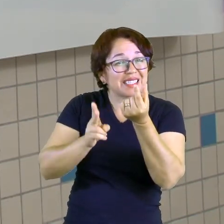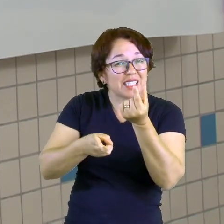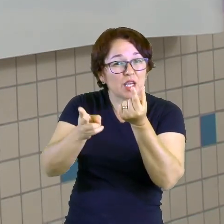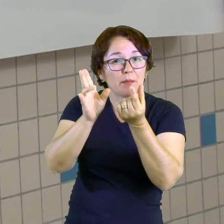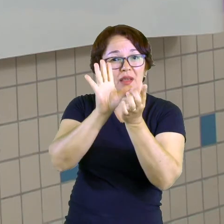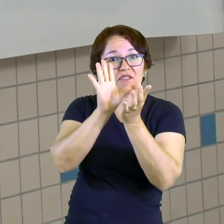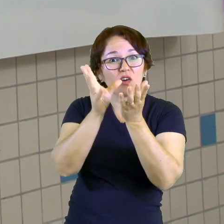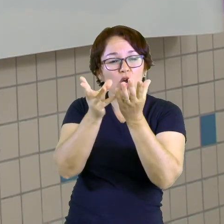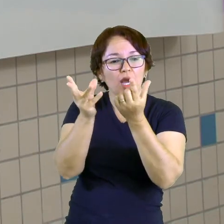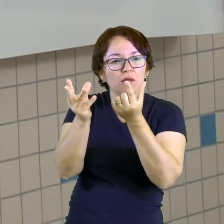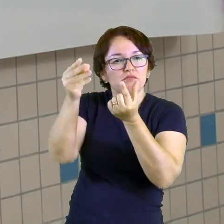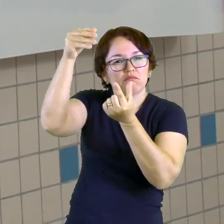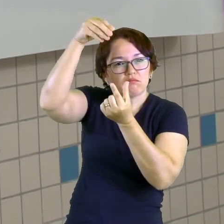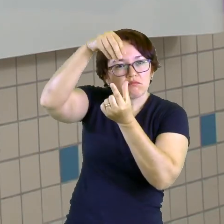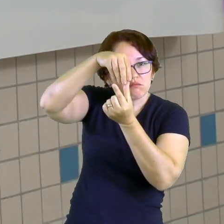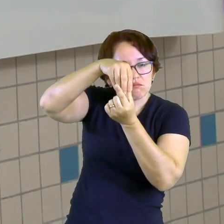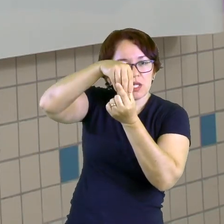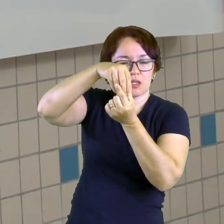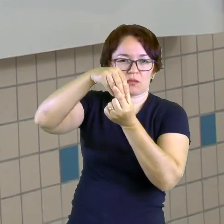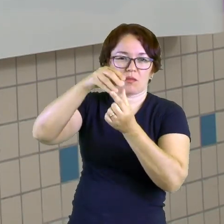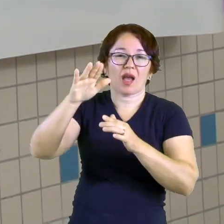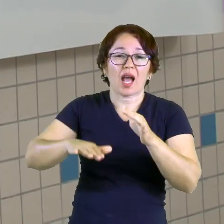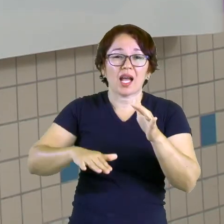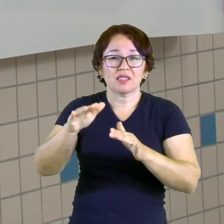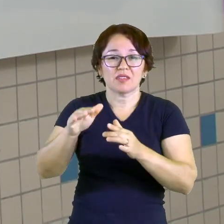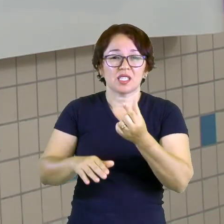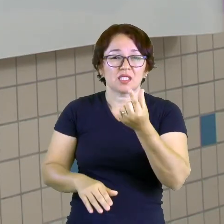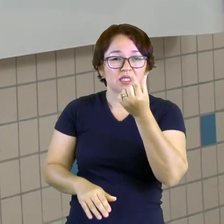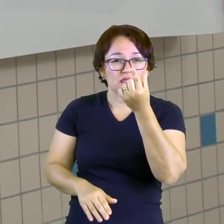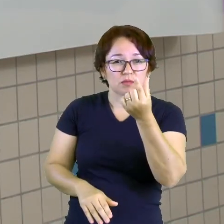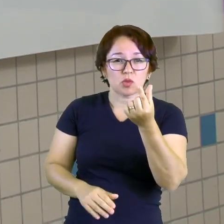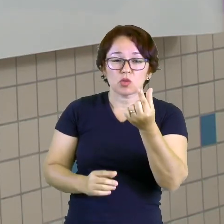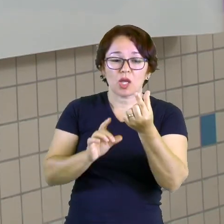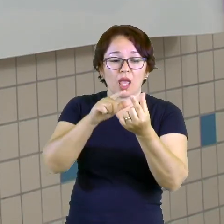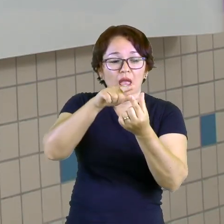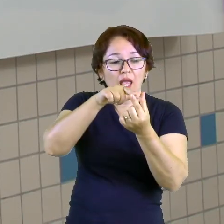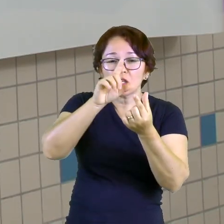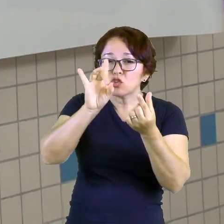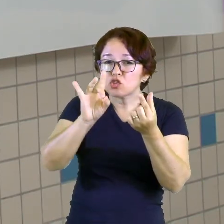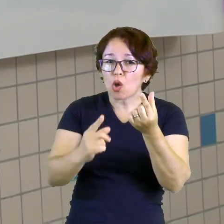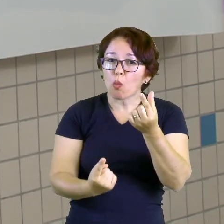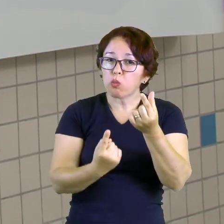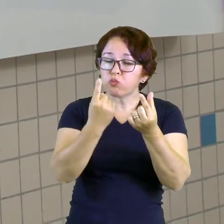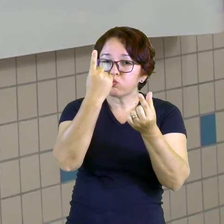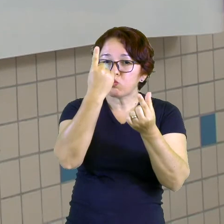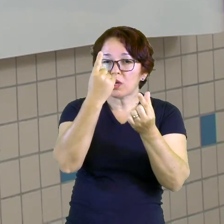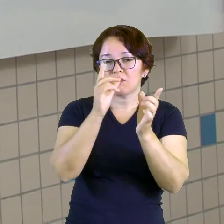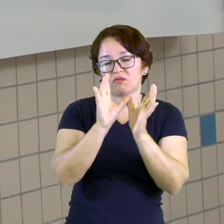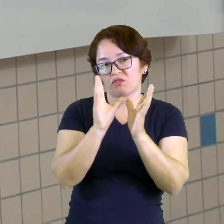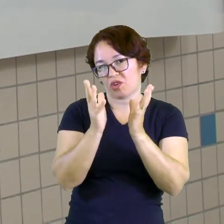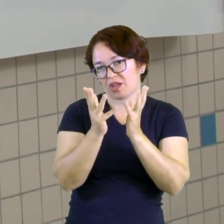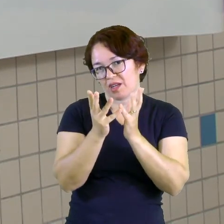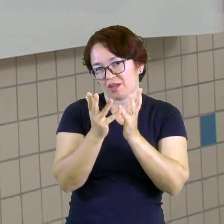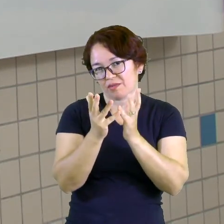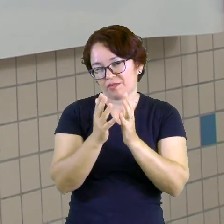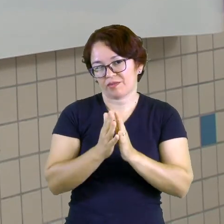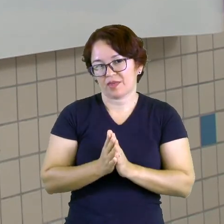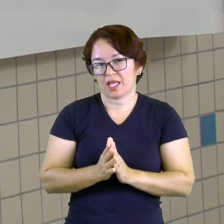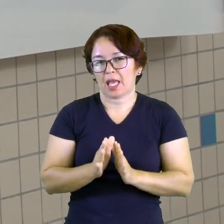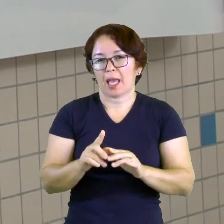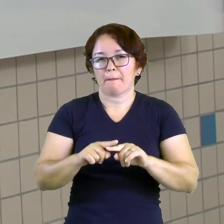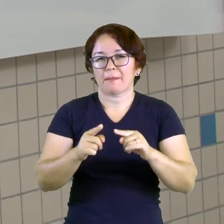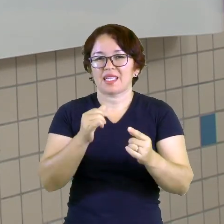vogal pode ser uma sílaba, mas não existe sílaba sem vogal, certo? Depois a gente viu